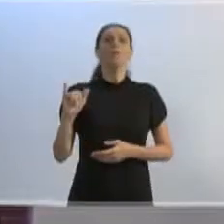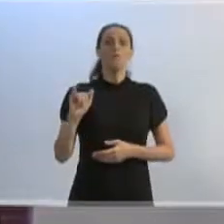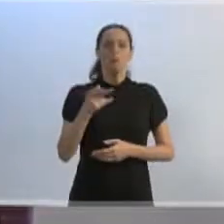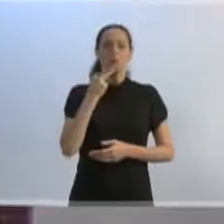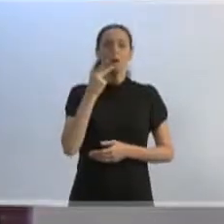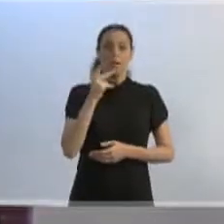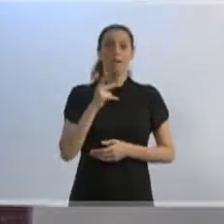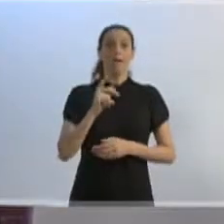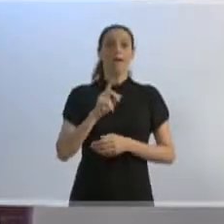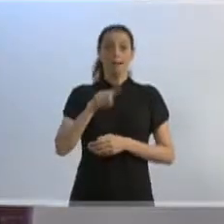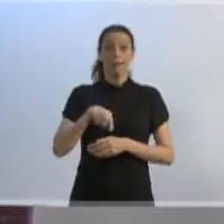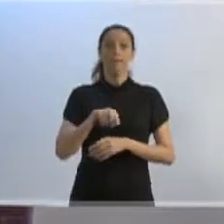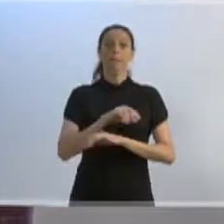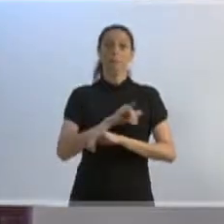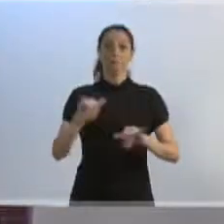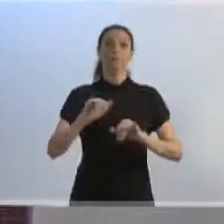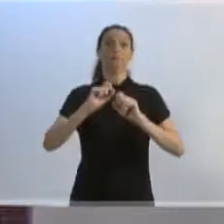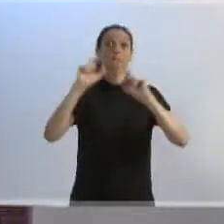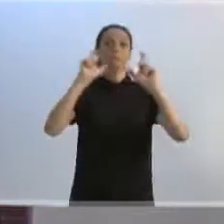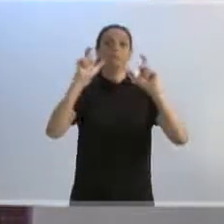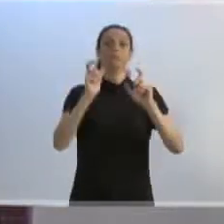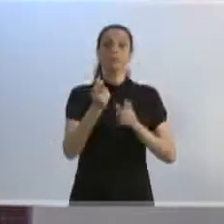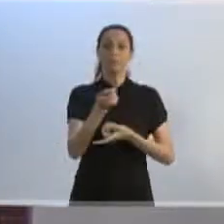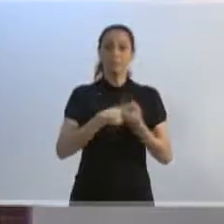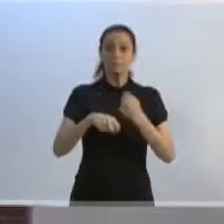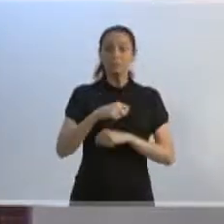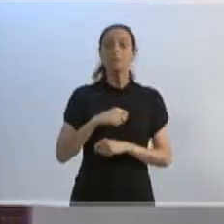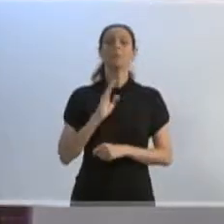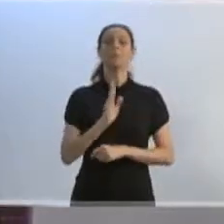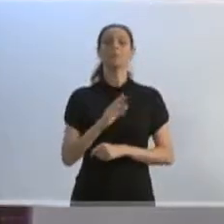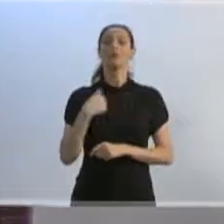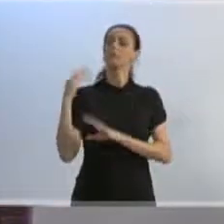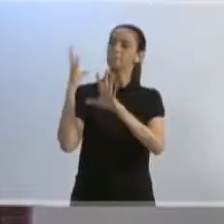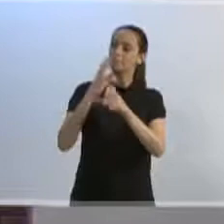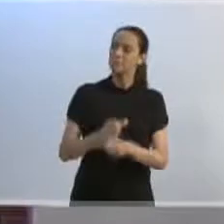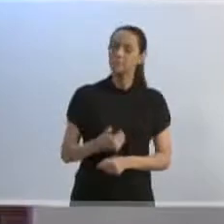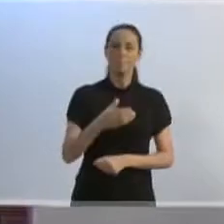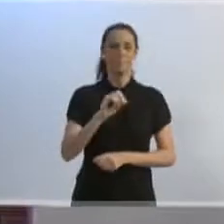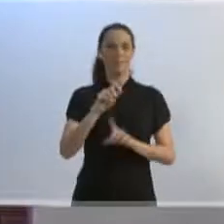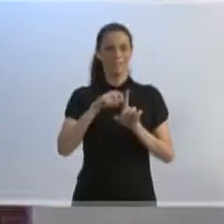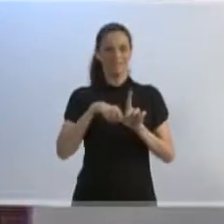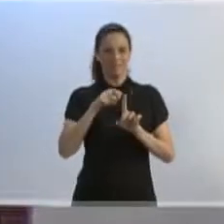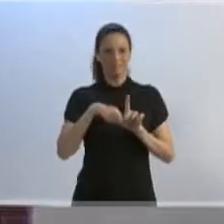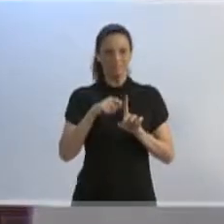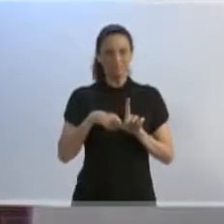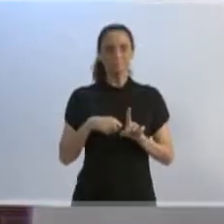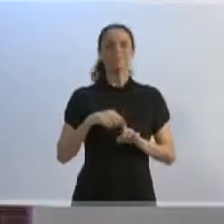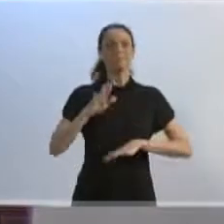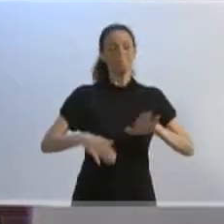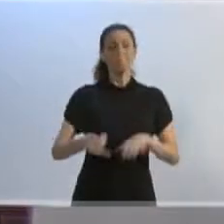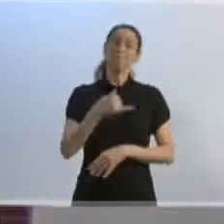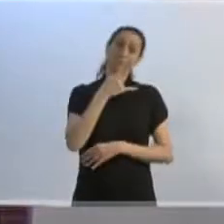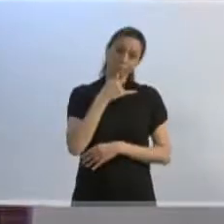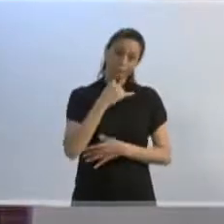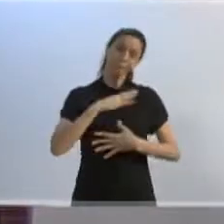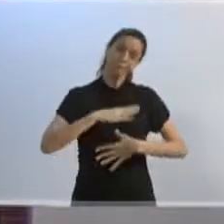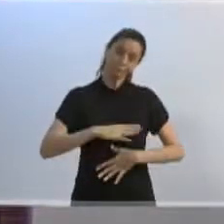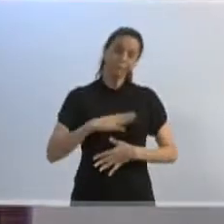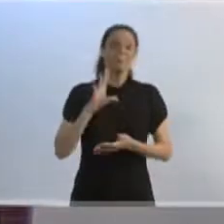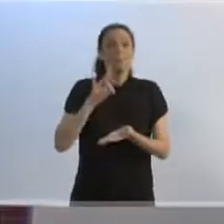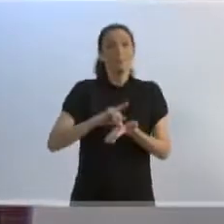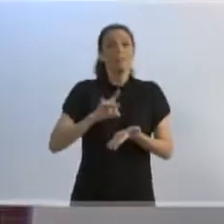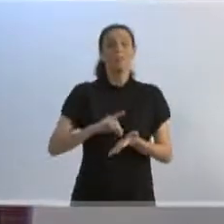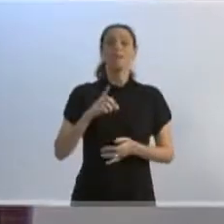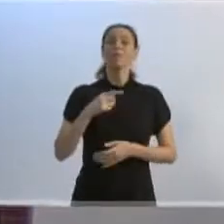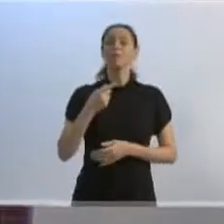dado alarmante de economista nesses 10 meses que eu tive aqui de mandato, que muitas vezes me decepciona, porque nós temos aqui